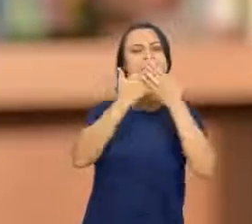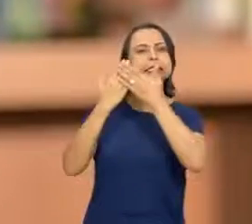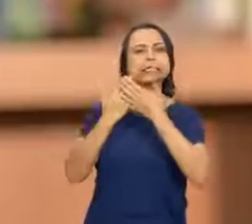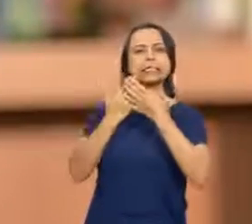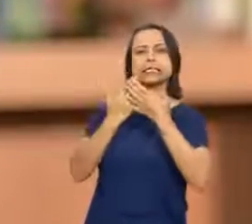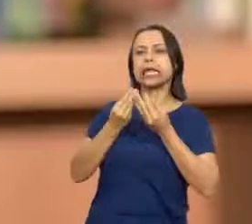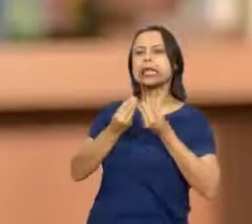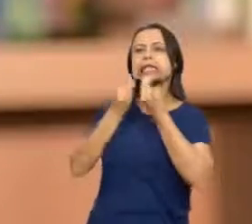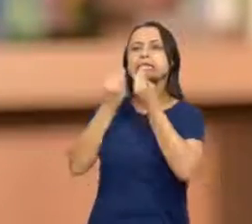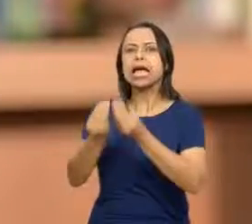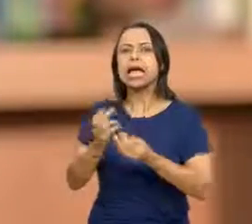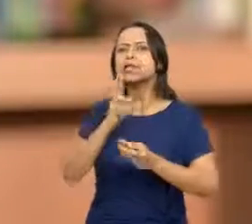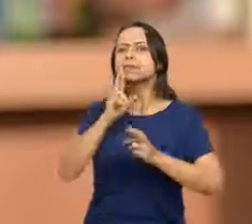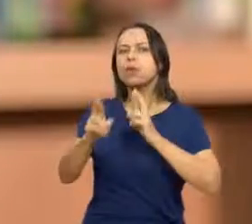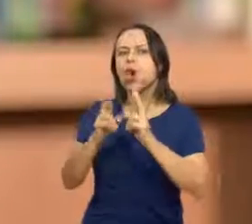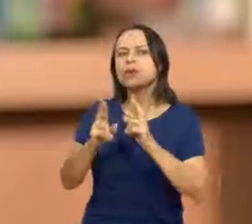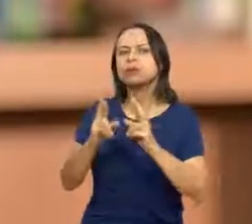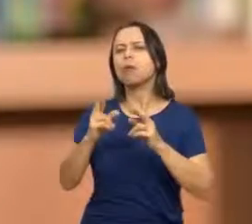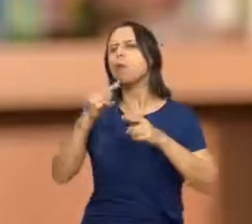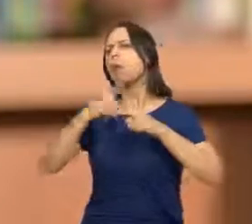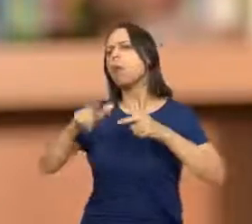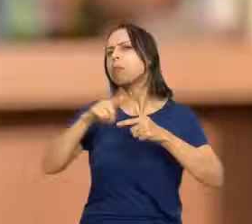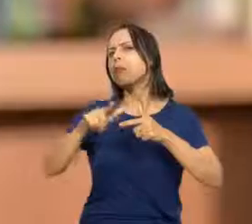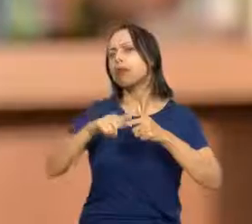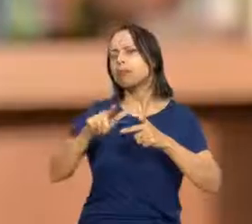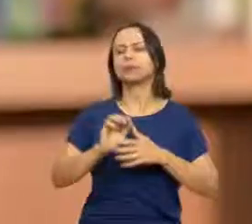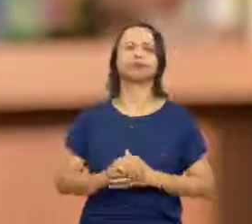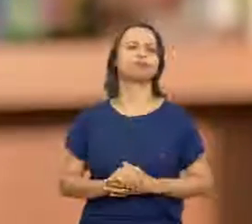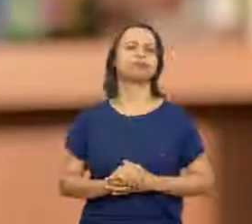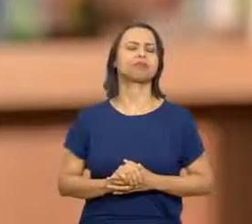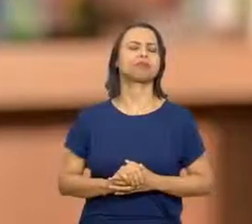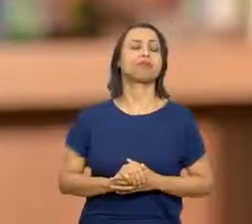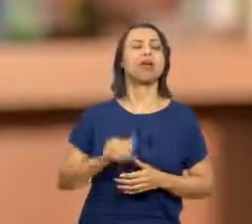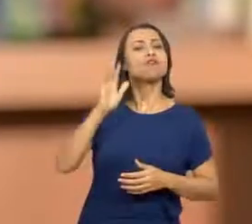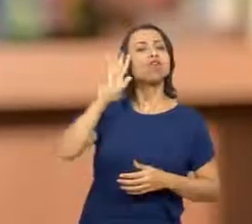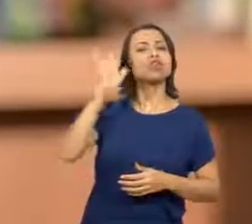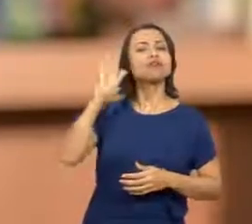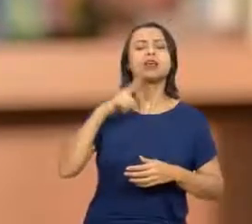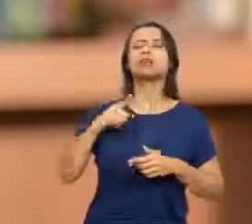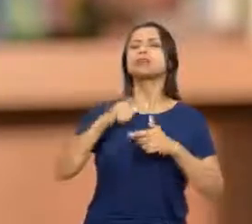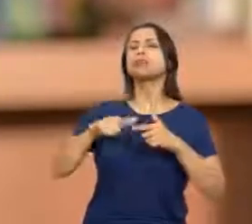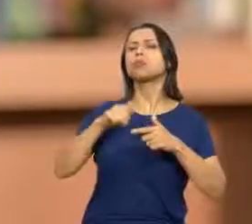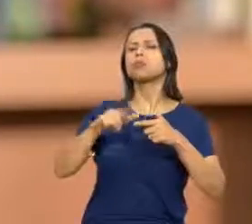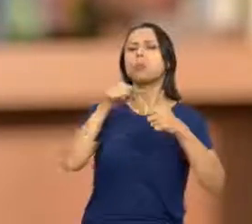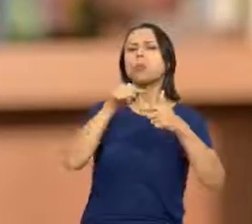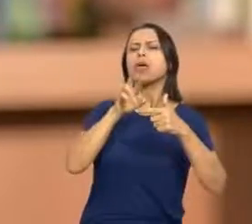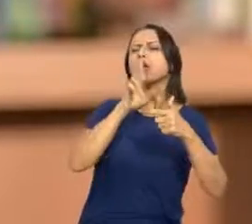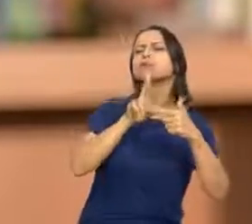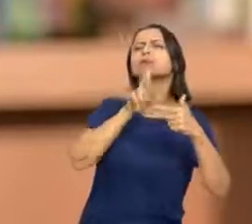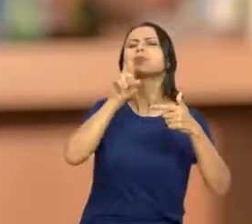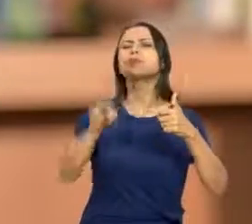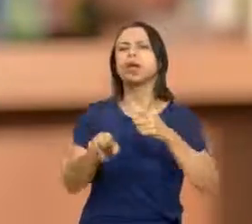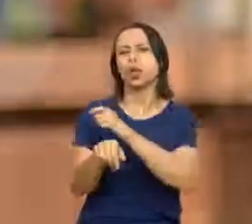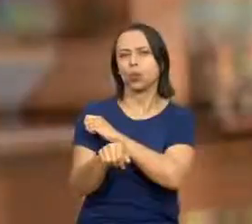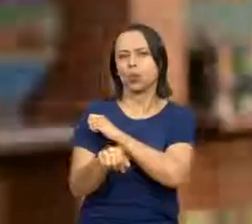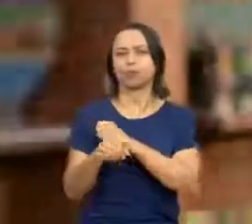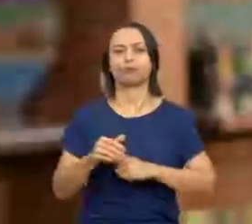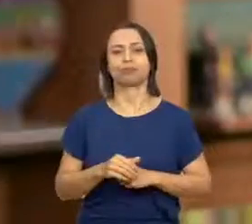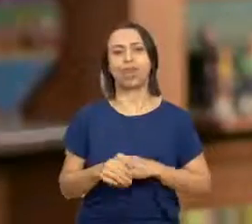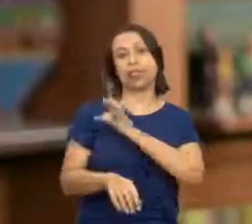a tentativa de responder a um problema específico. Qual é o problema que a filosofia tenta responder para o